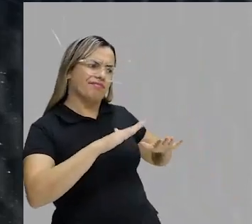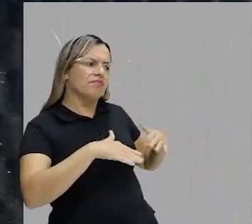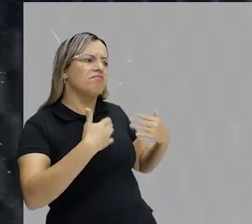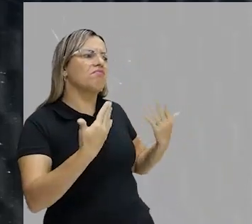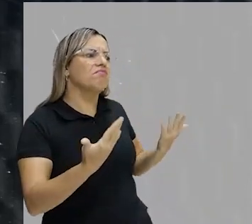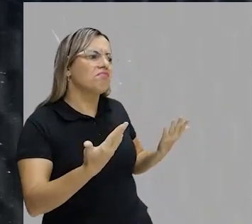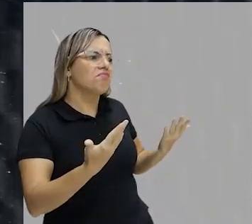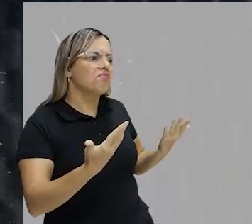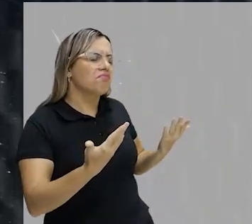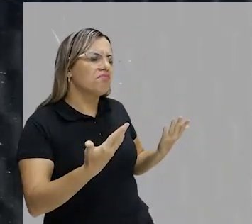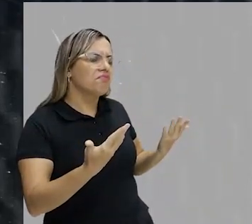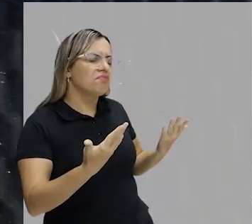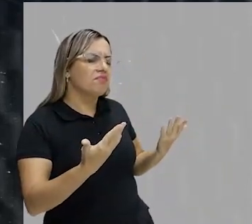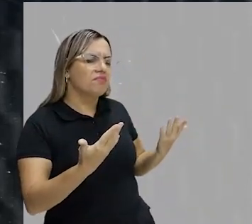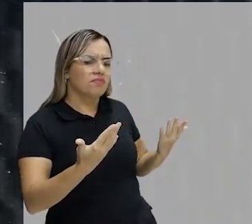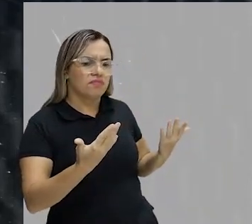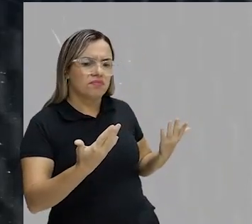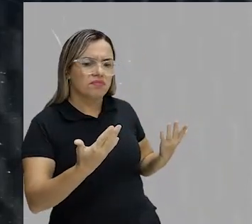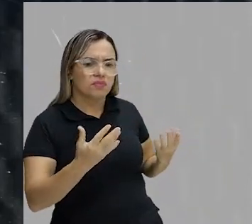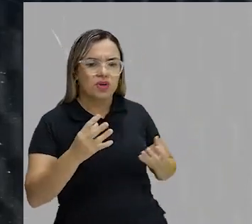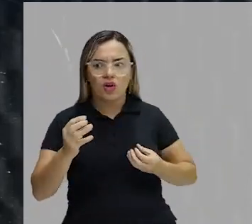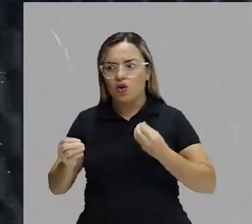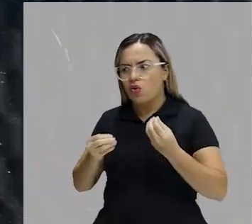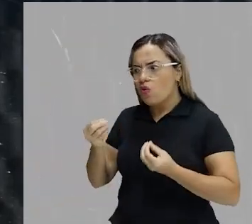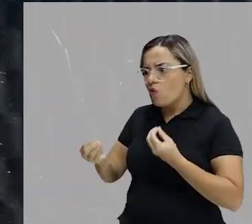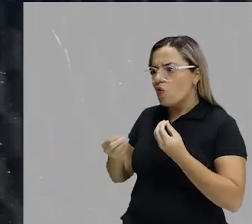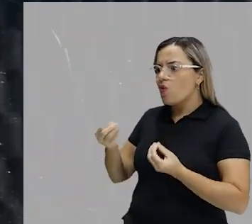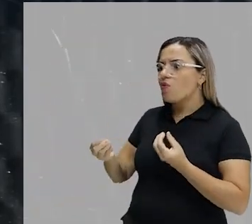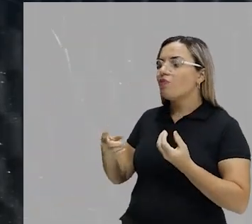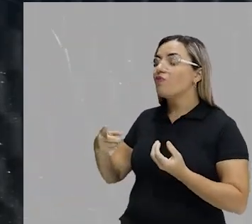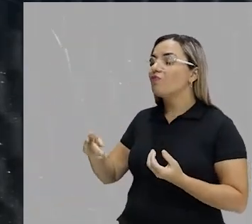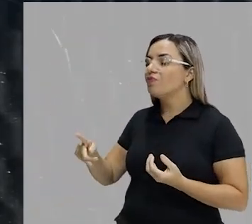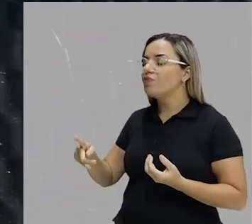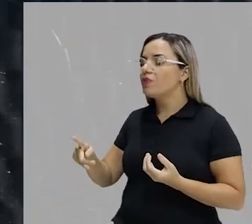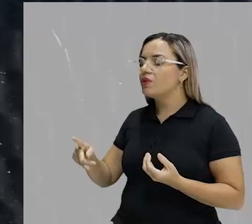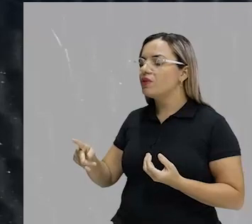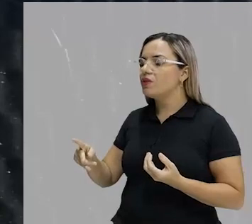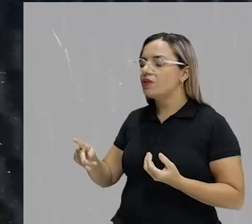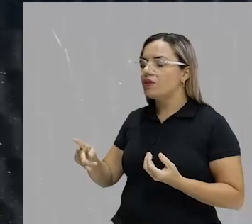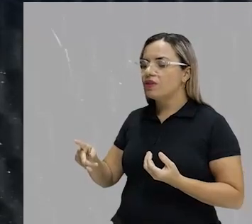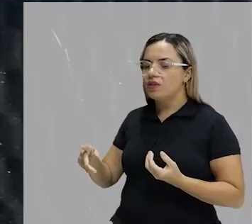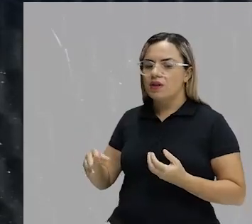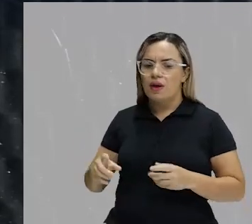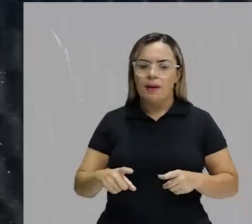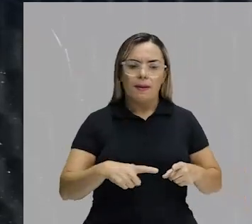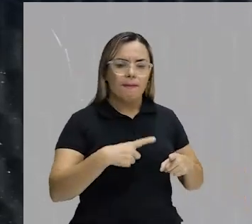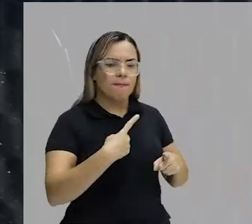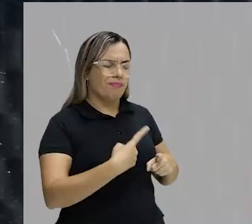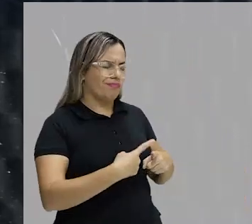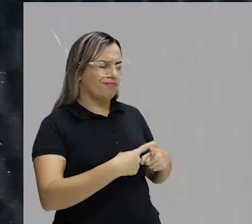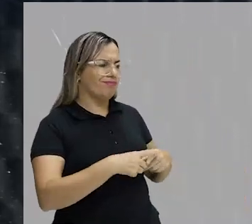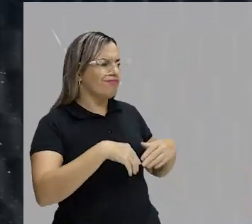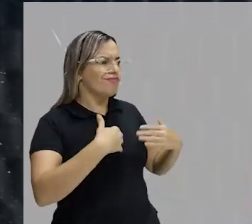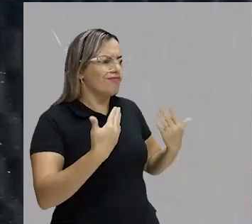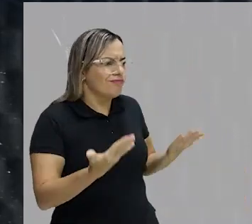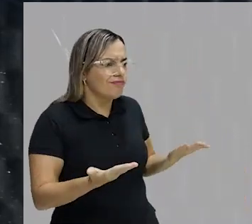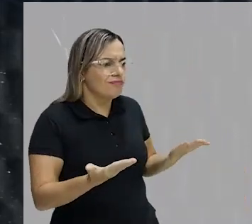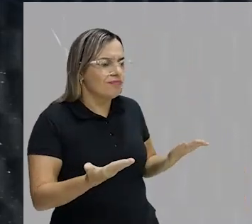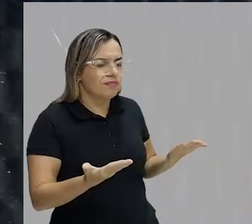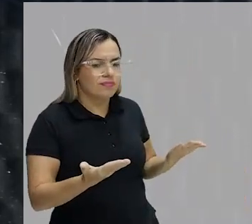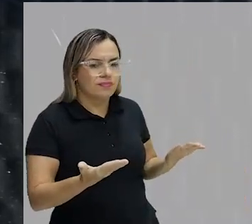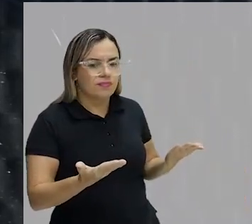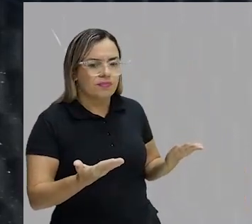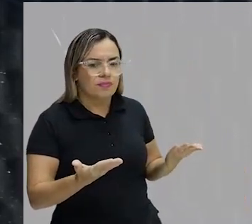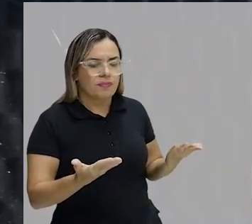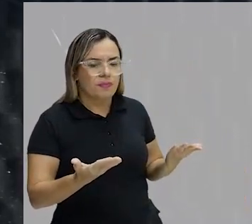bem? Como vai? Por que pergunta? Porque você quer saber como estão as coisas. Essa